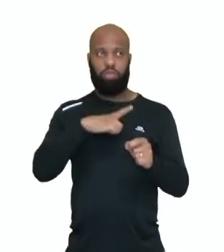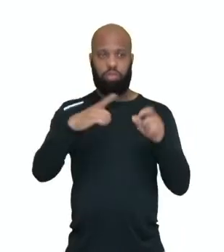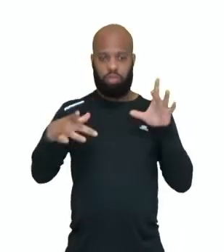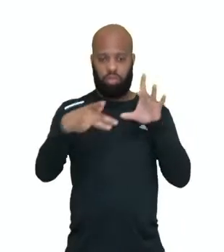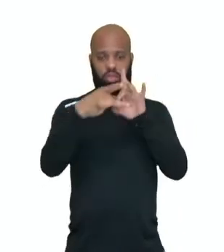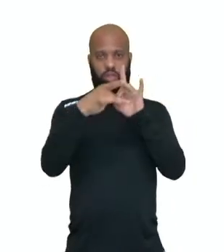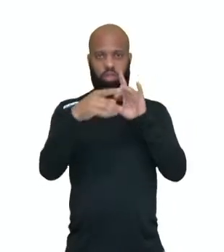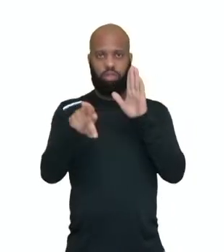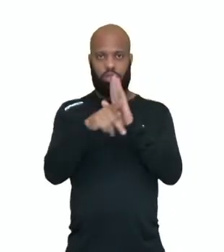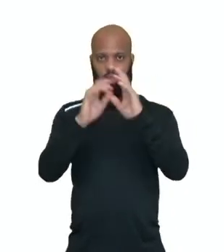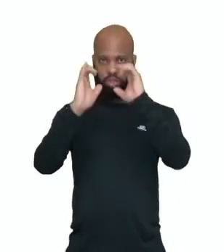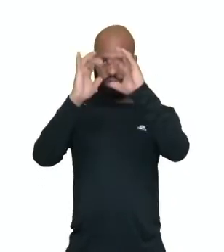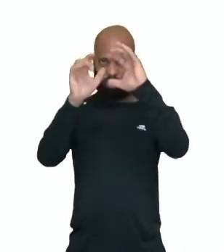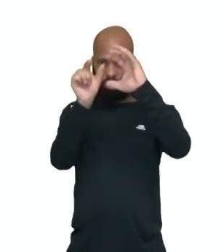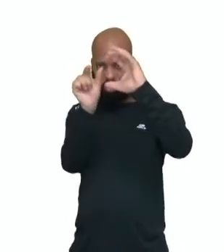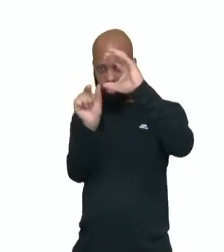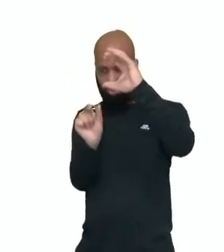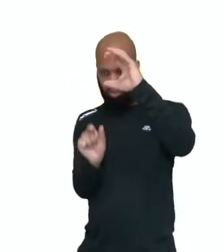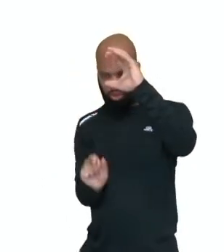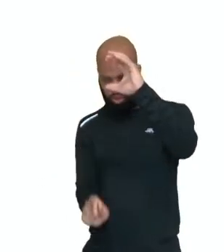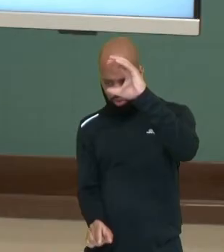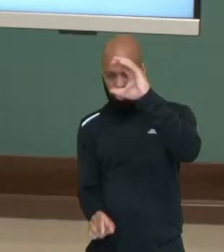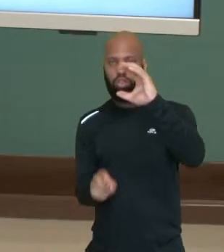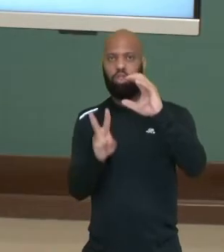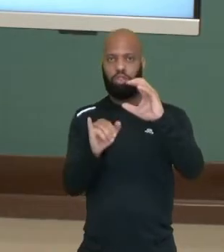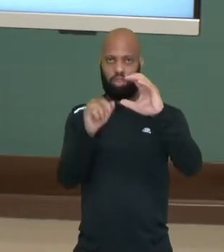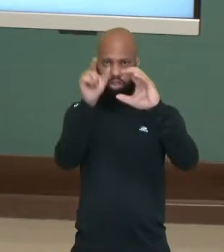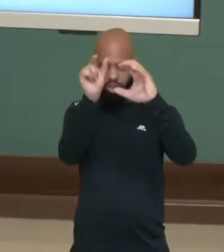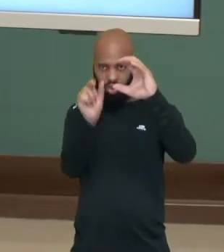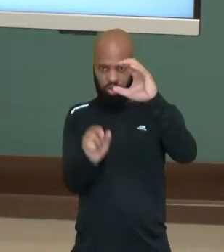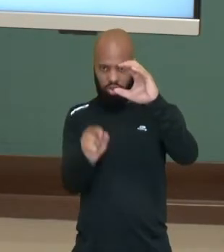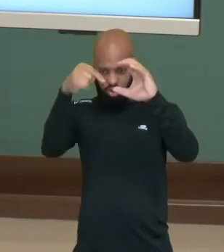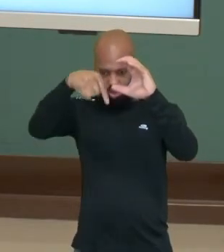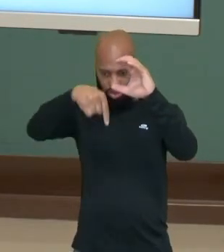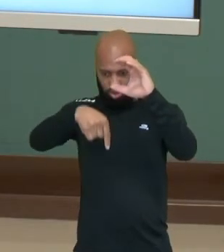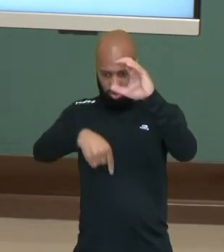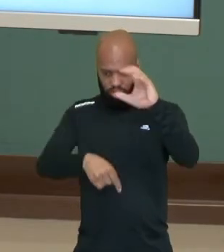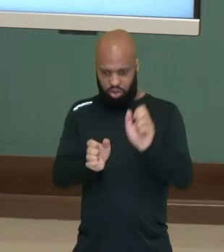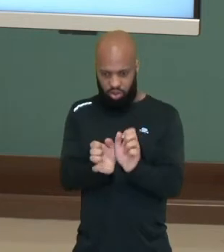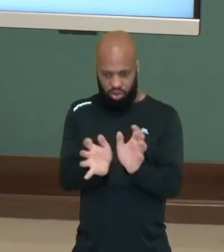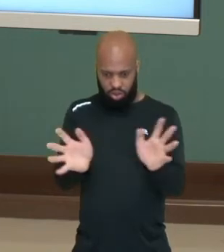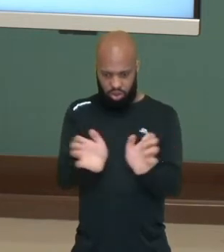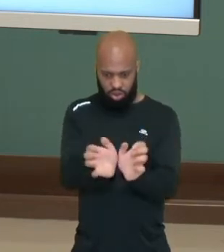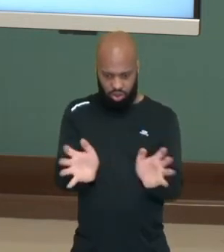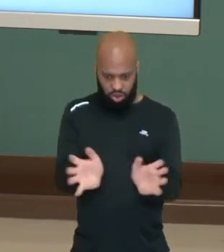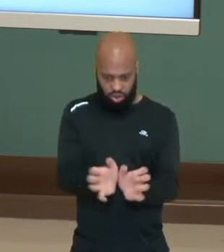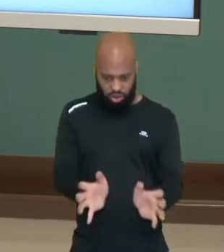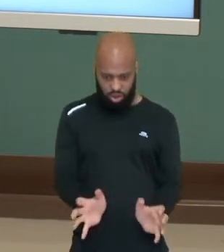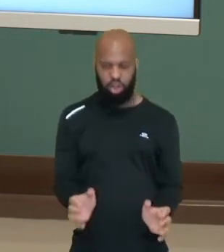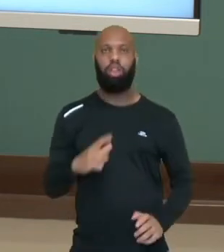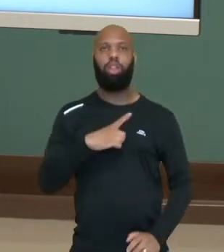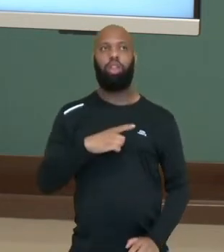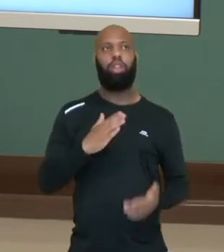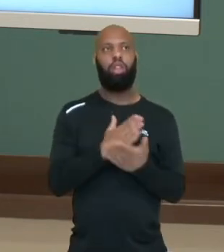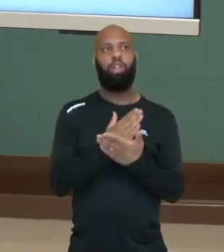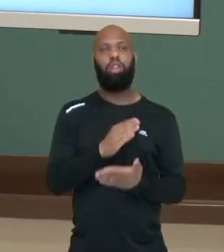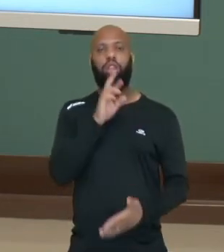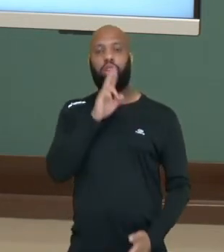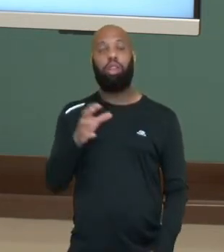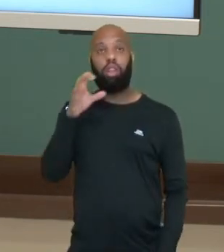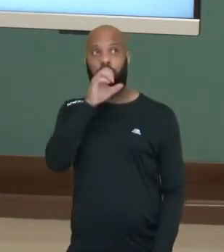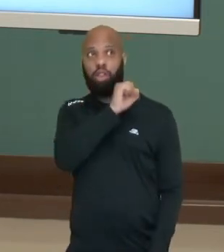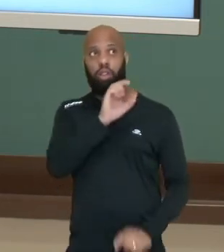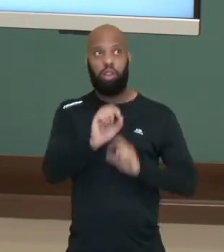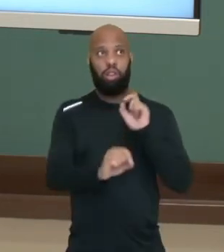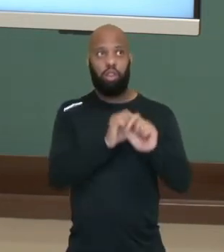o cérebro com o restante do corpo, tá? Ela que vai transmitir essa informação, além de ter também algumas respostas rápidas que a gente chama